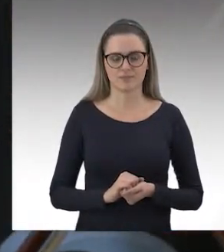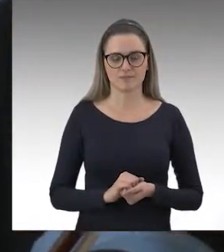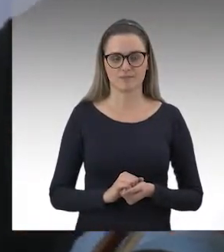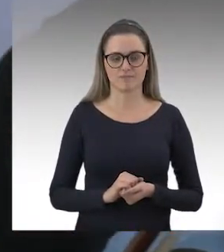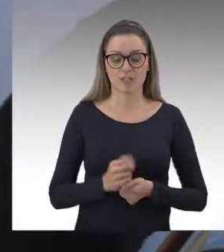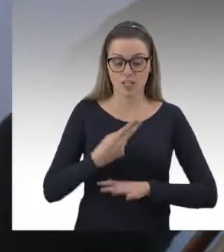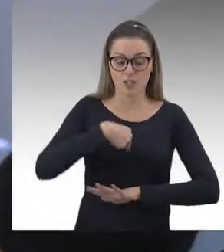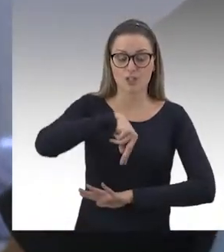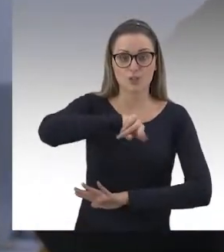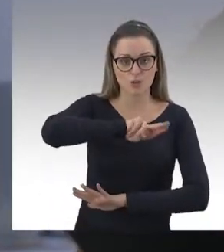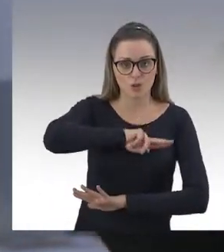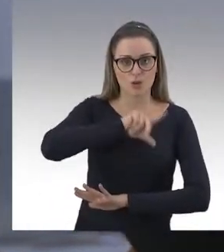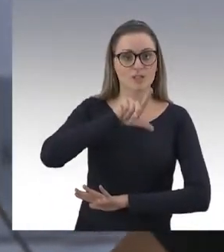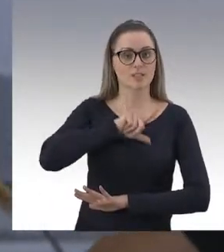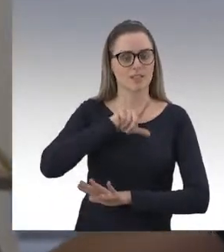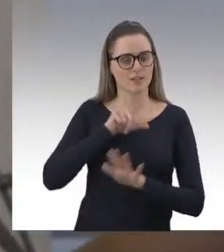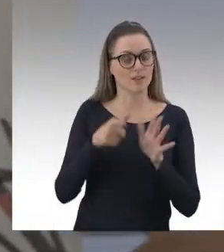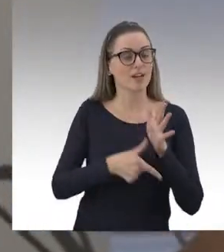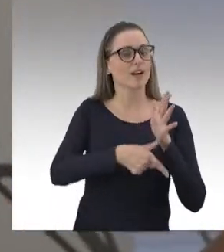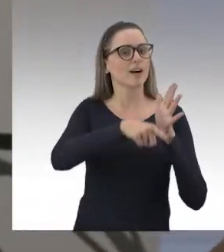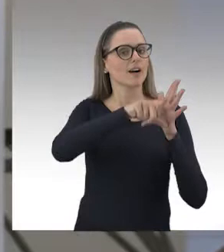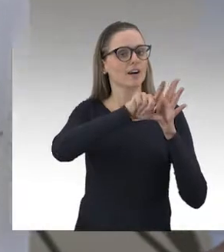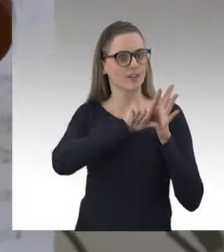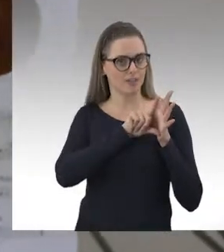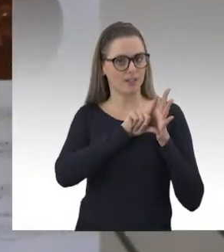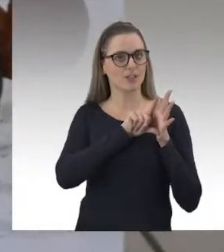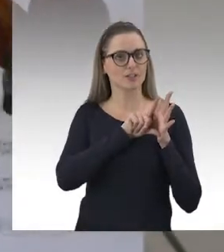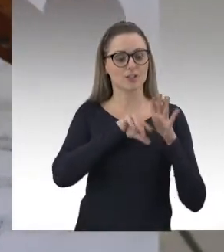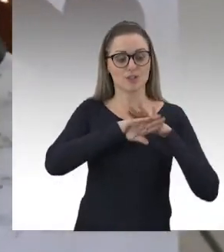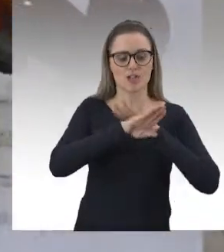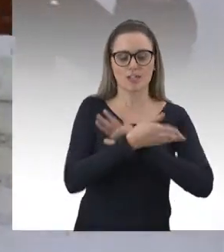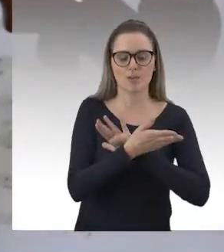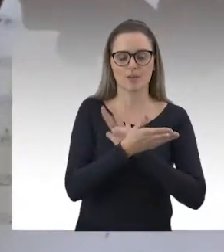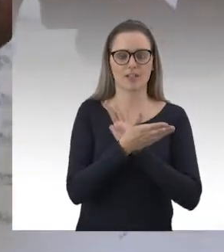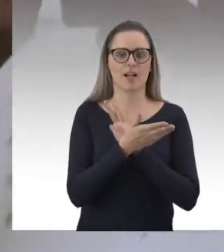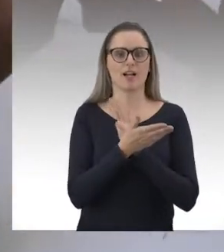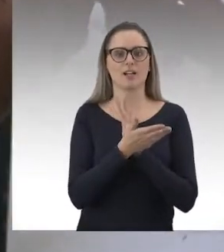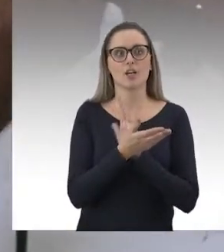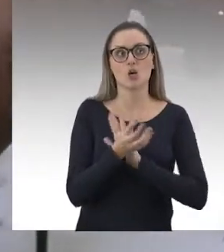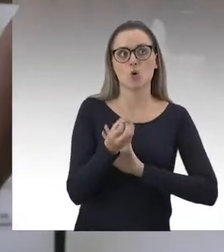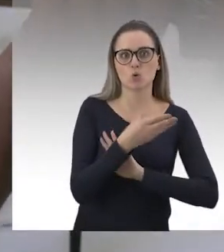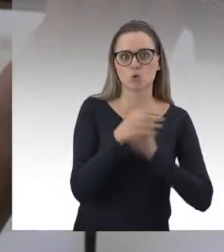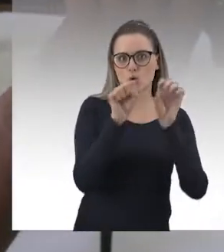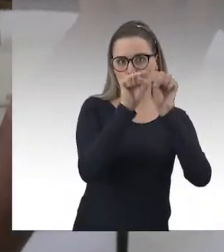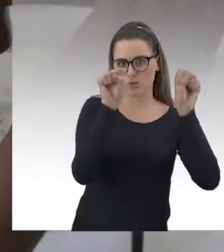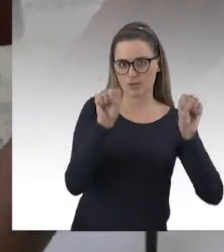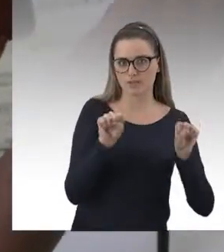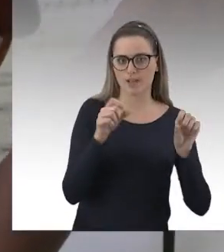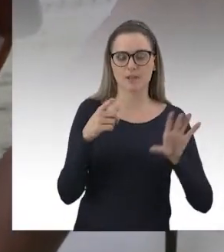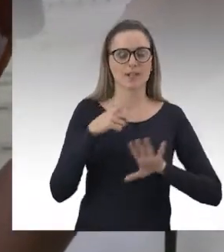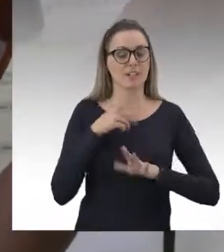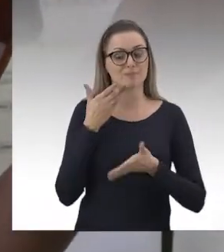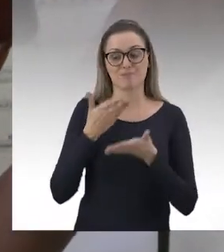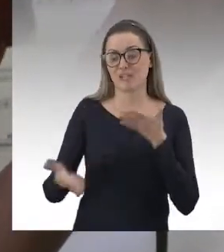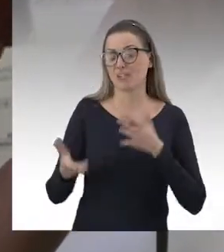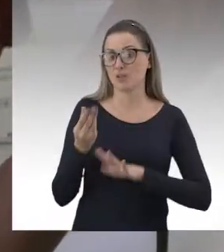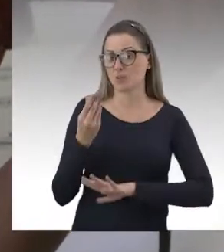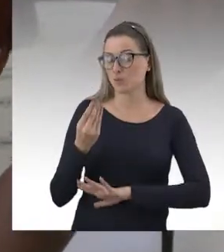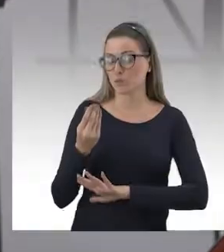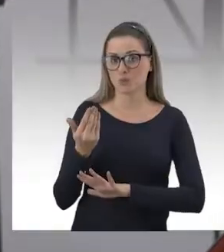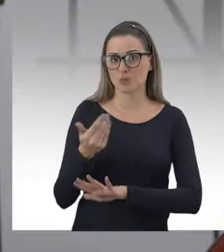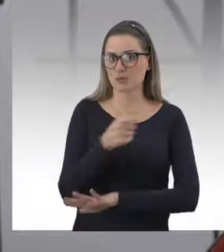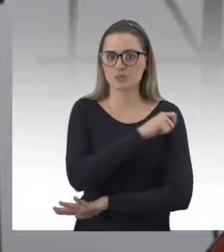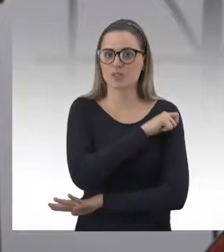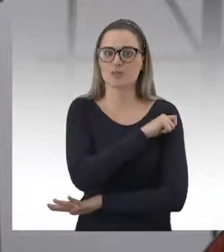Que nós tivemos antes de poder implantar esse sistema, perdemos vários alunos que tinham um ótimo talento,